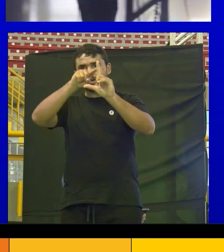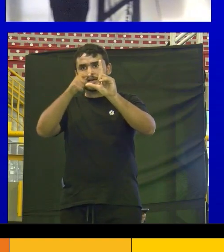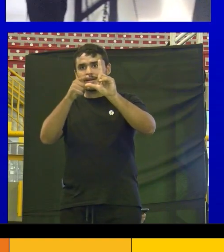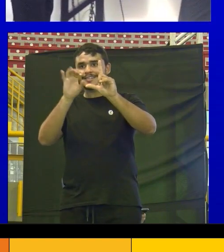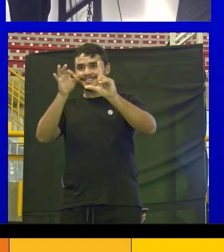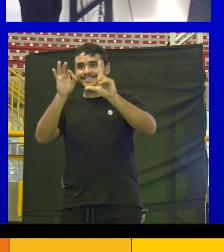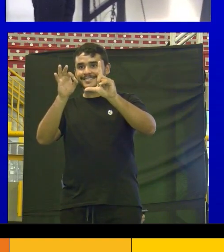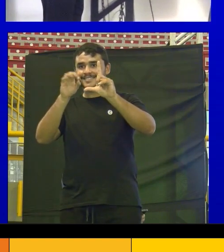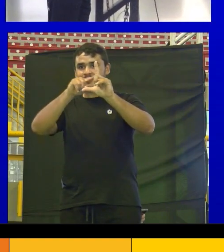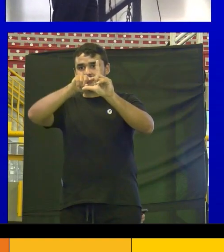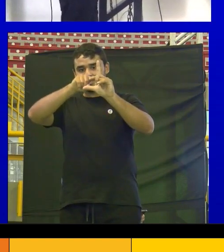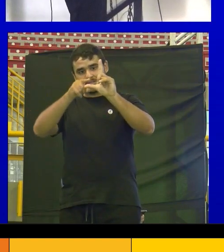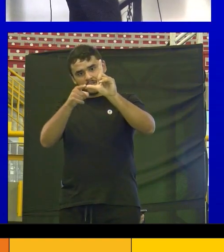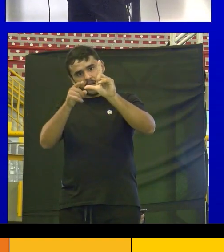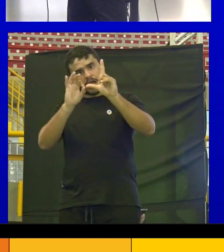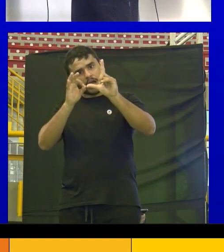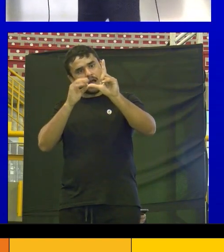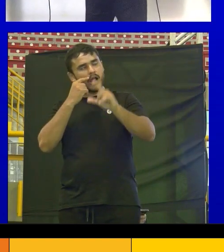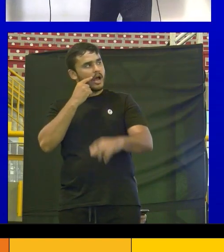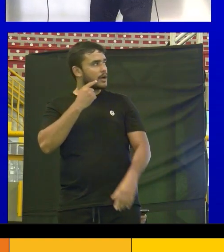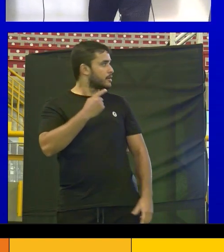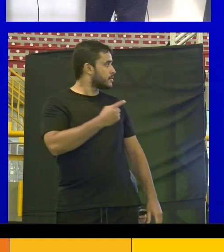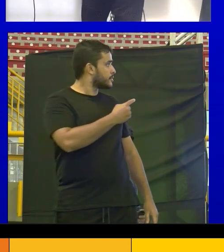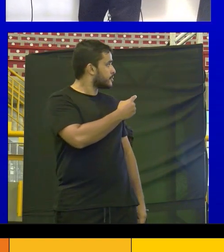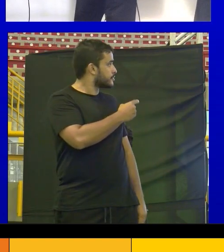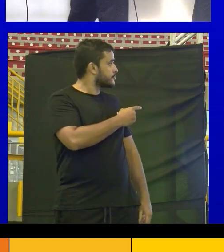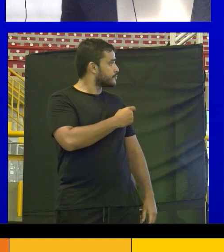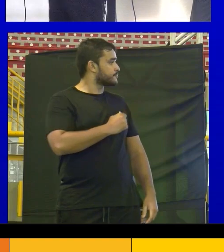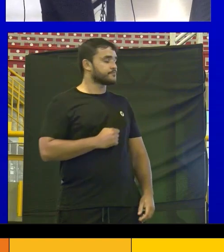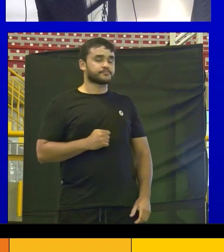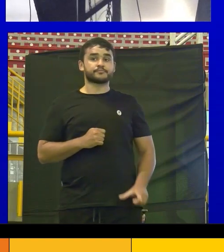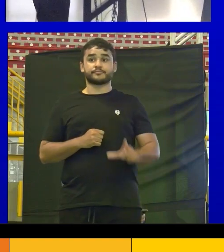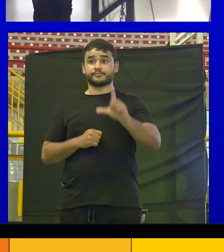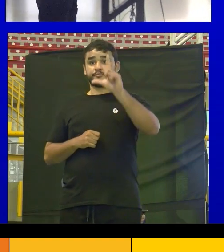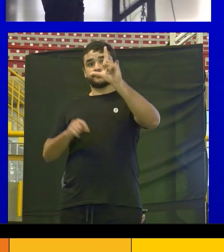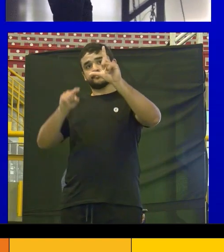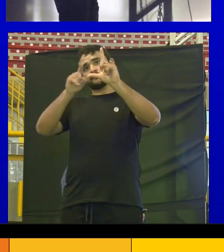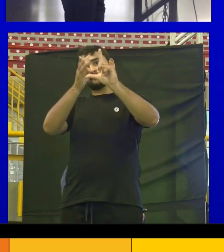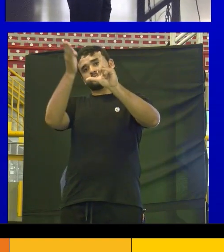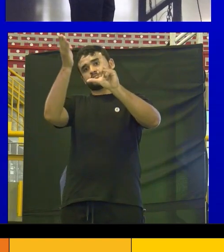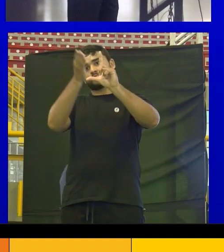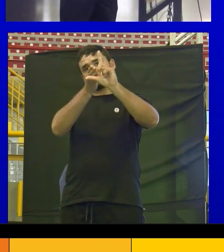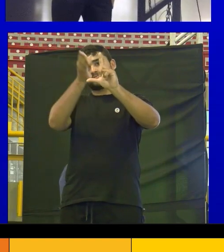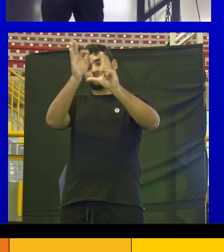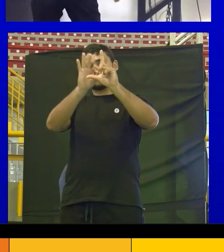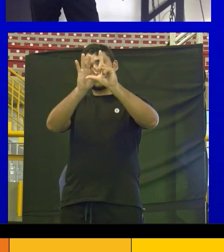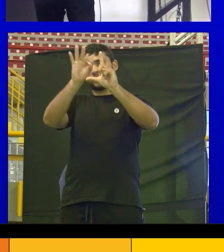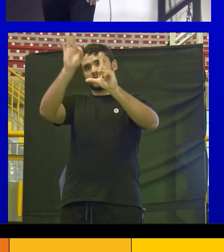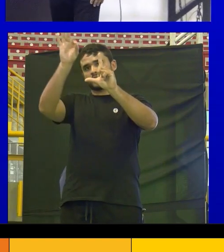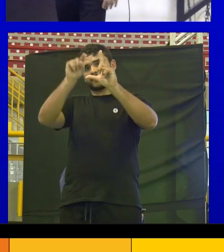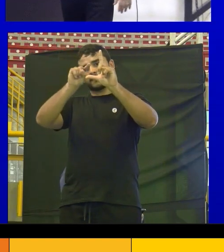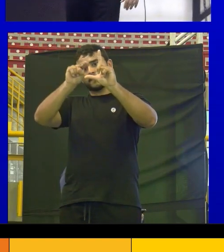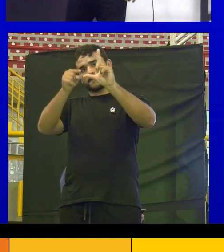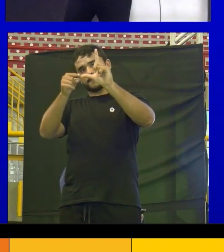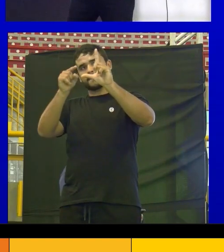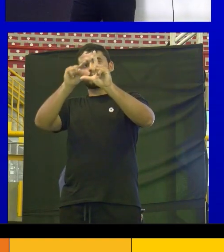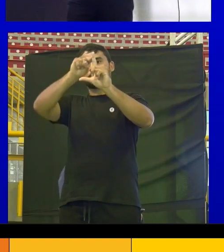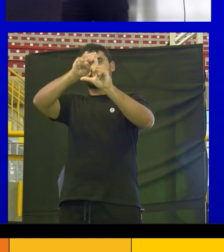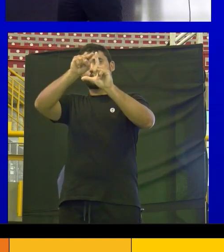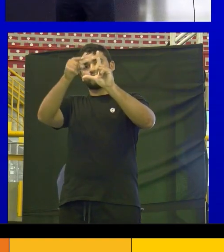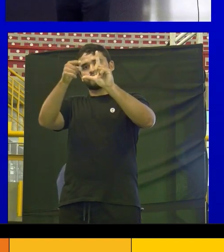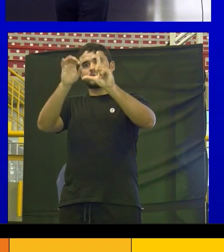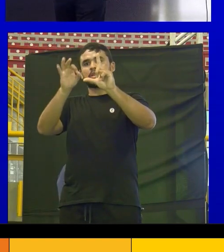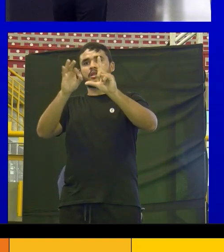ângulo agudo, representando o meu lado direito, e um ângulo obtuso no meu lado esquerdo.